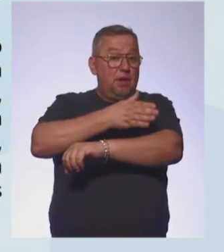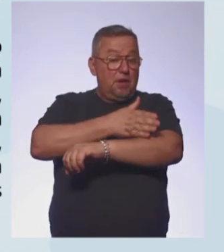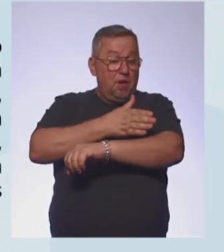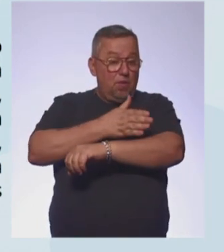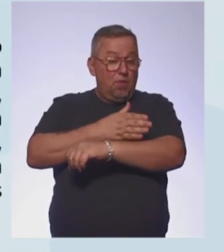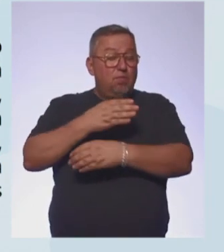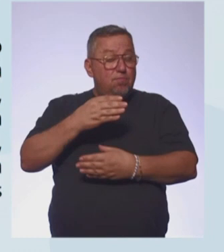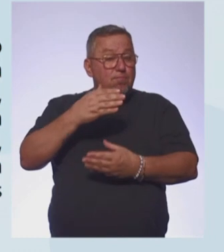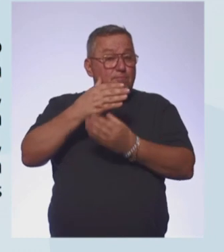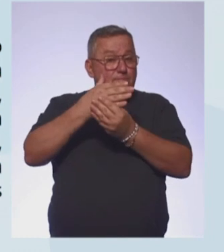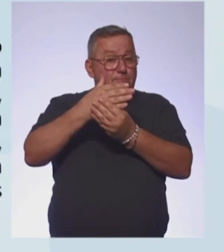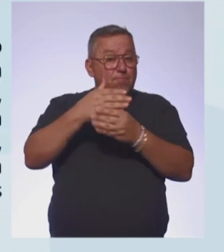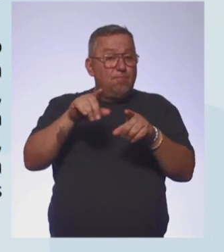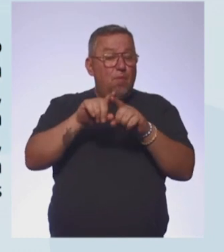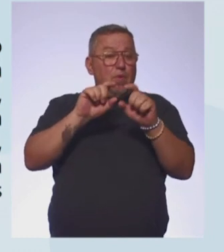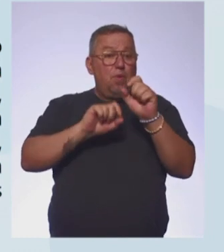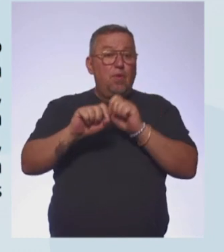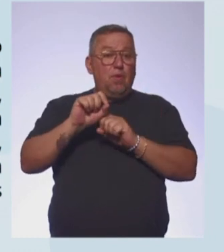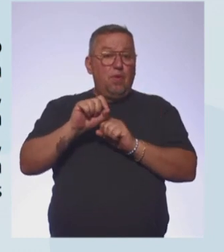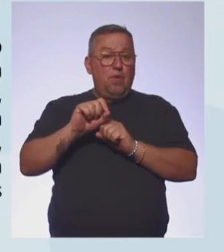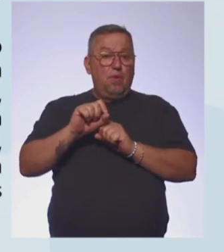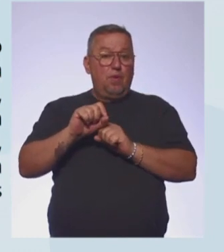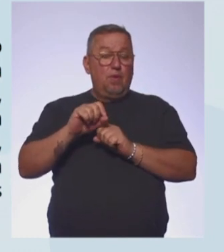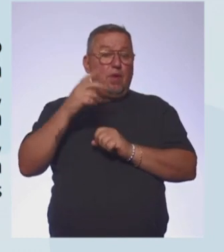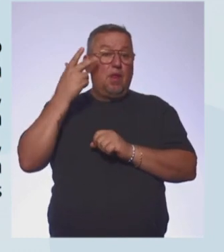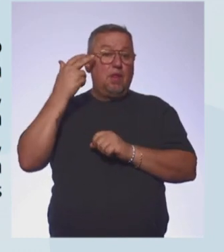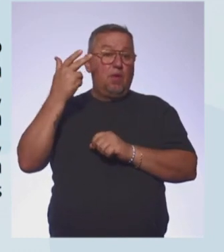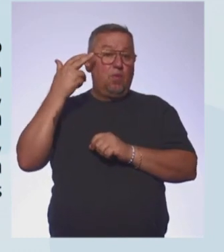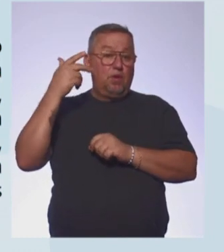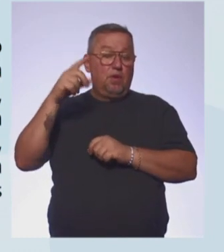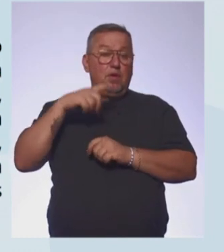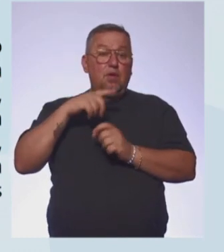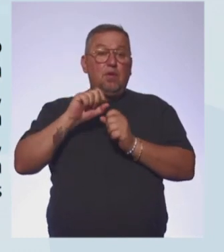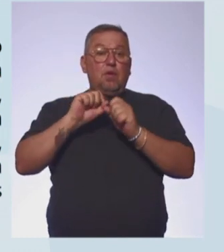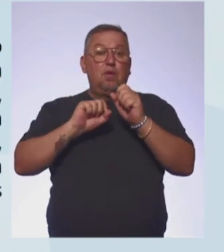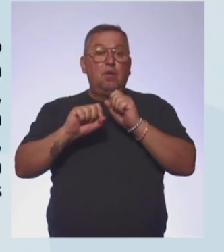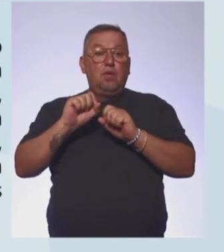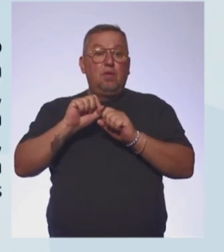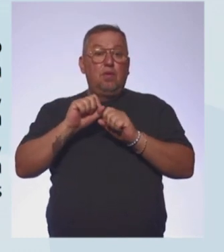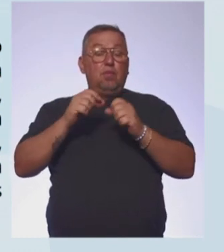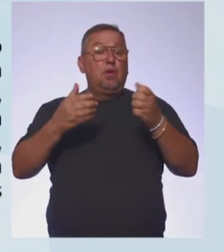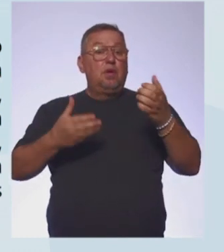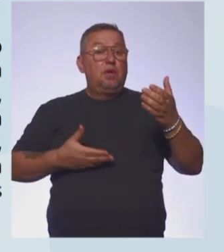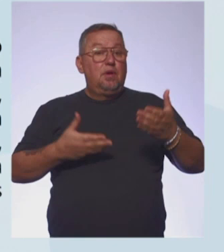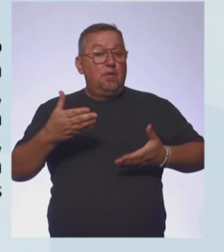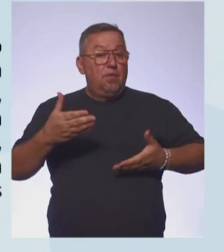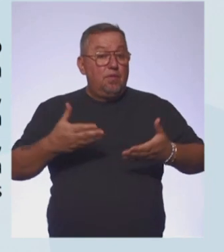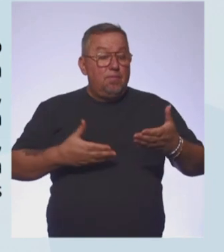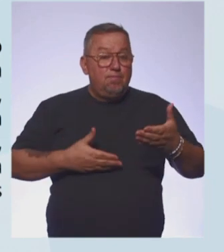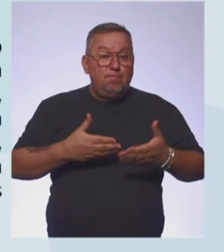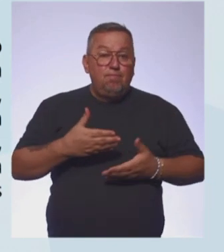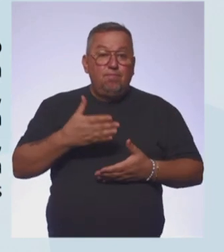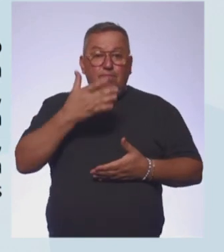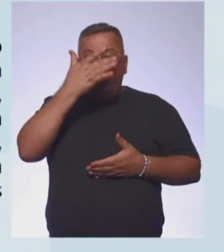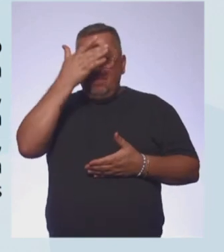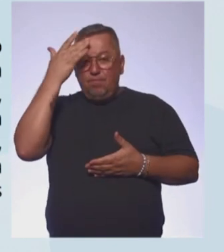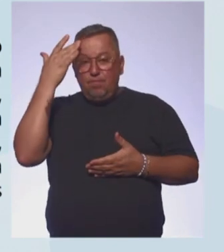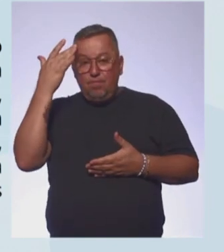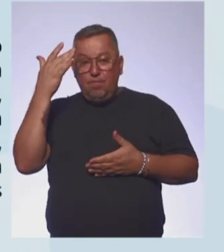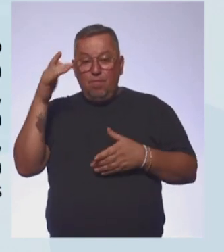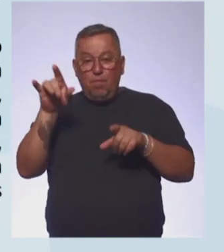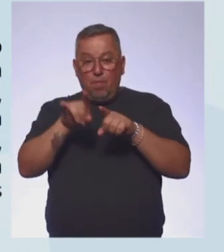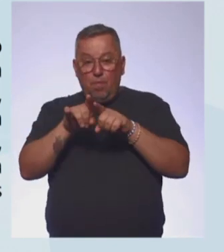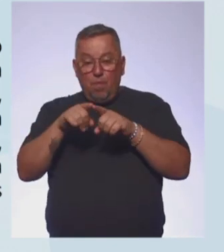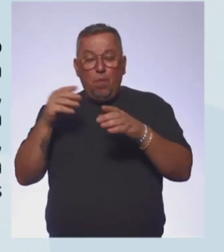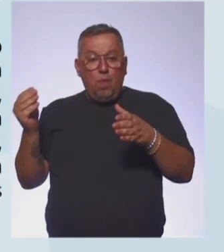por exemplo, era consenso que a natureza havia sido criada para servir aos interesses da humanidade,